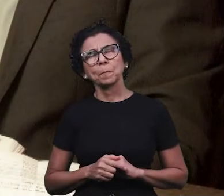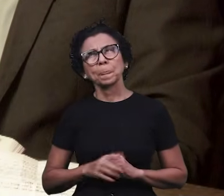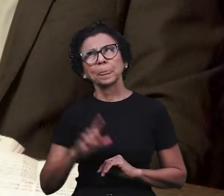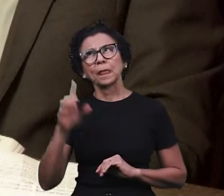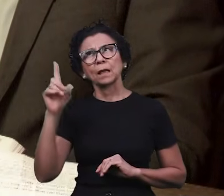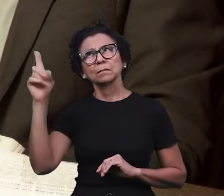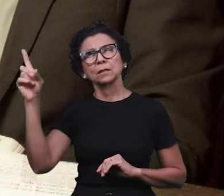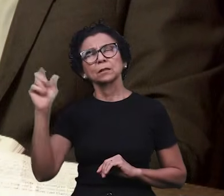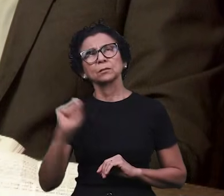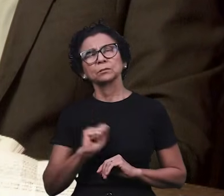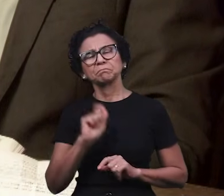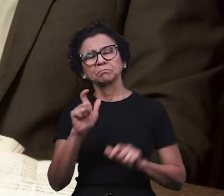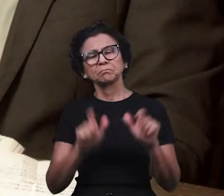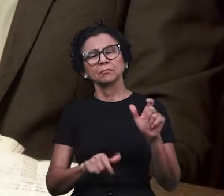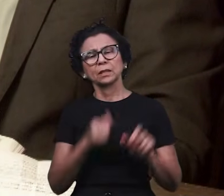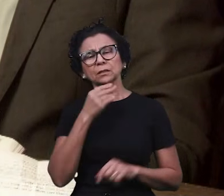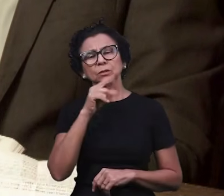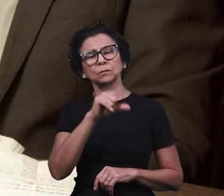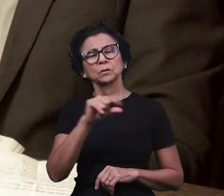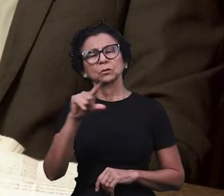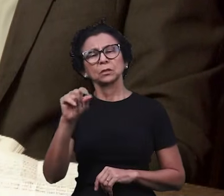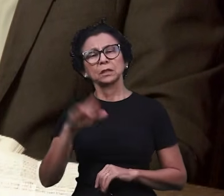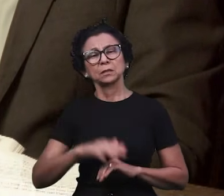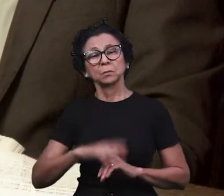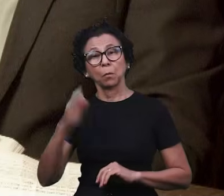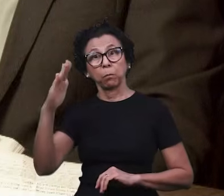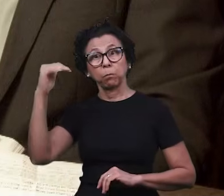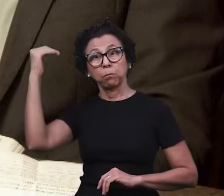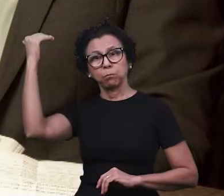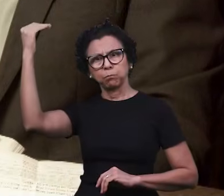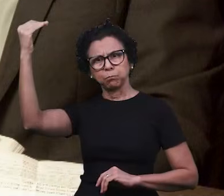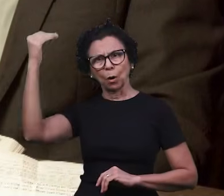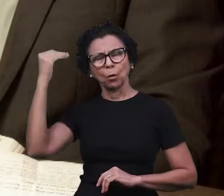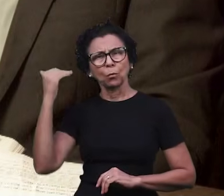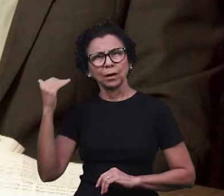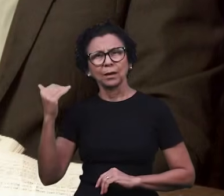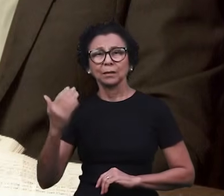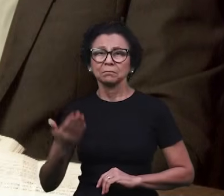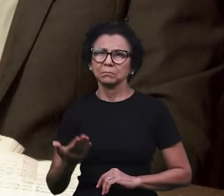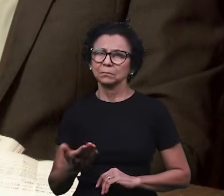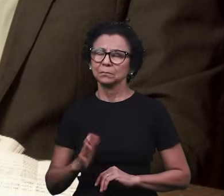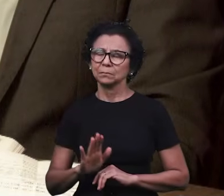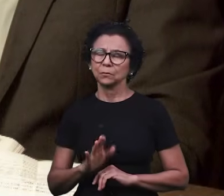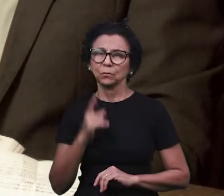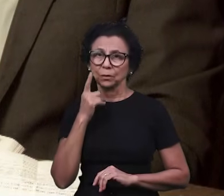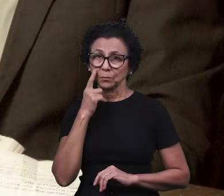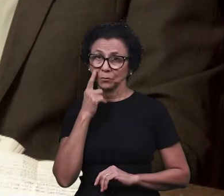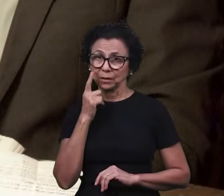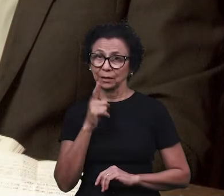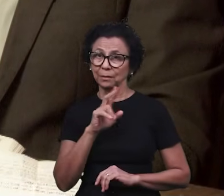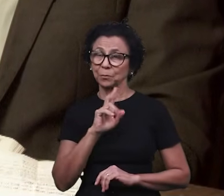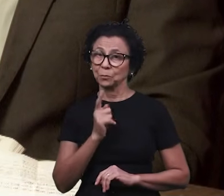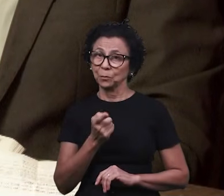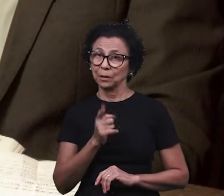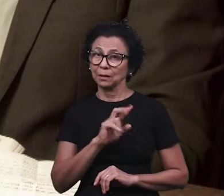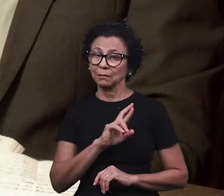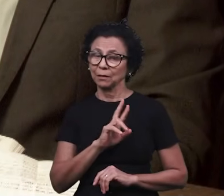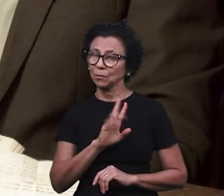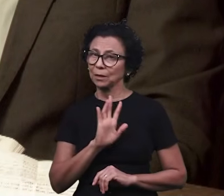esses homens porque eram super-homens, homens extraordinários, e o que nós vamos tratar nesse capítulo é isso. Não